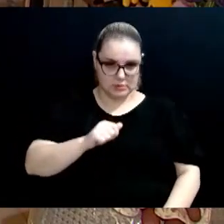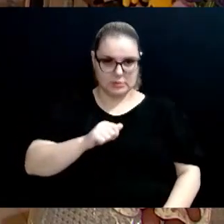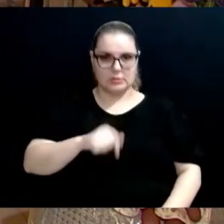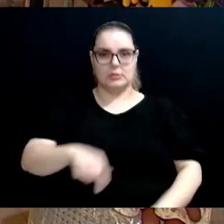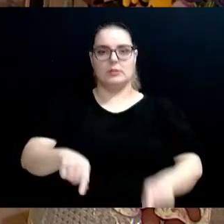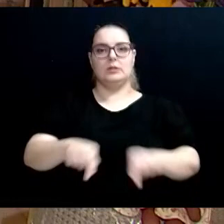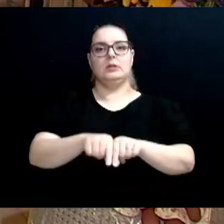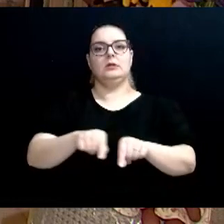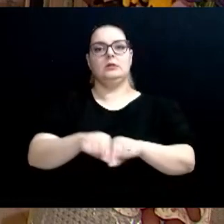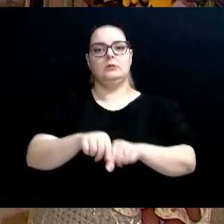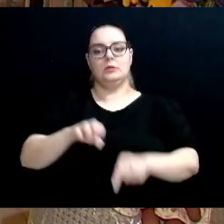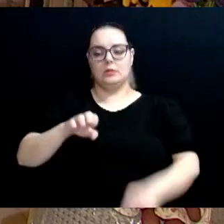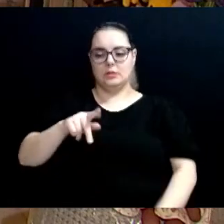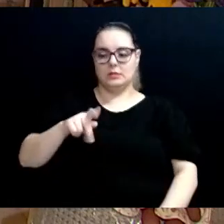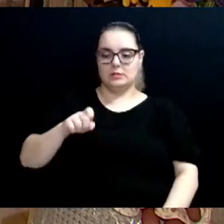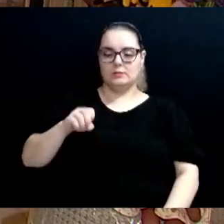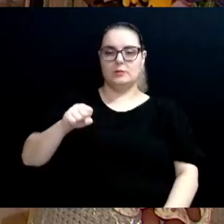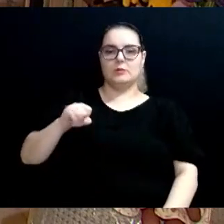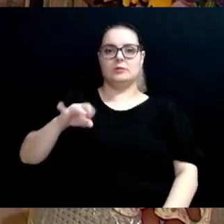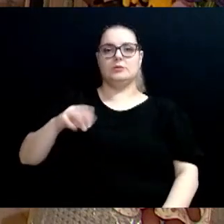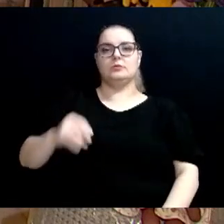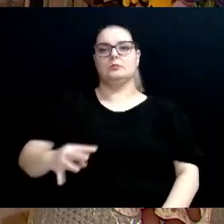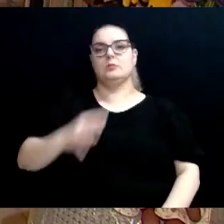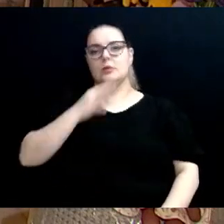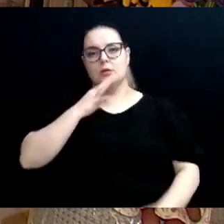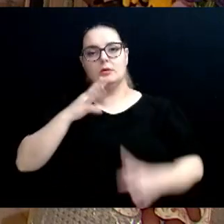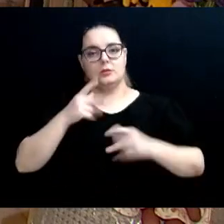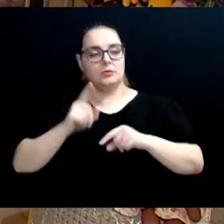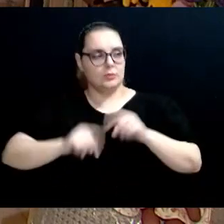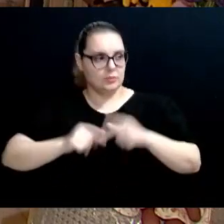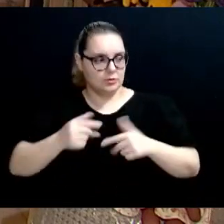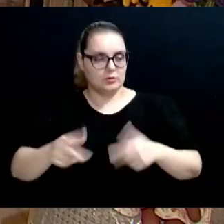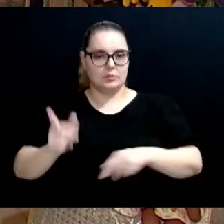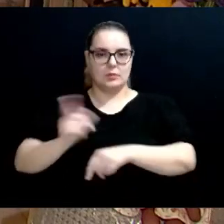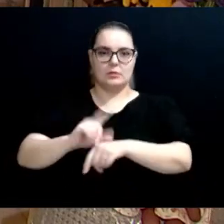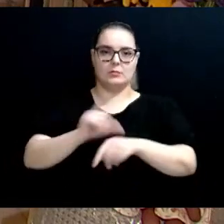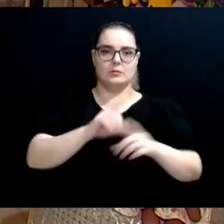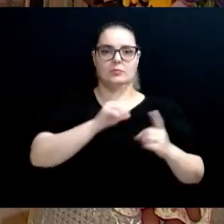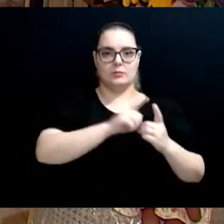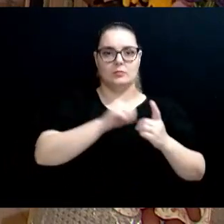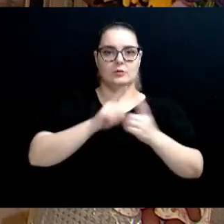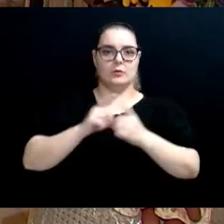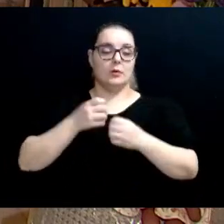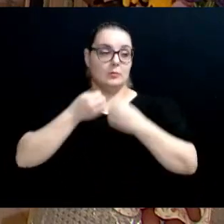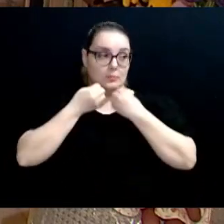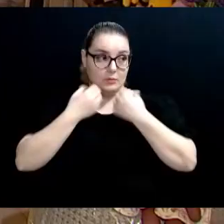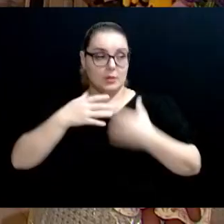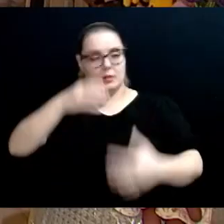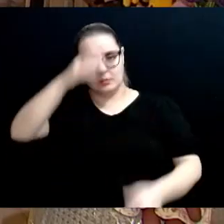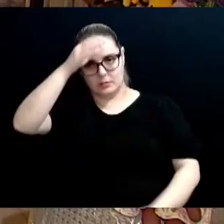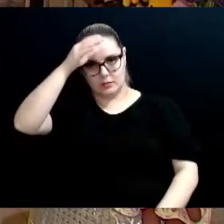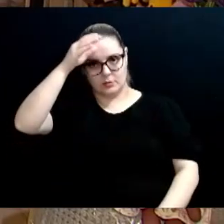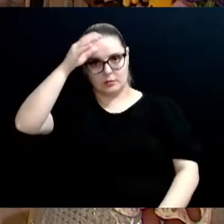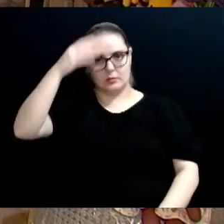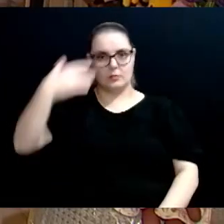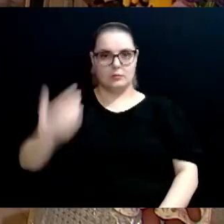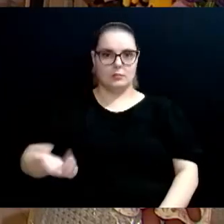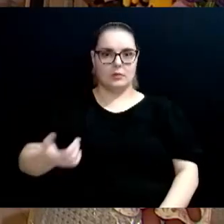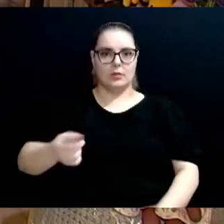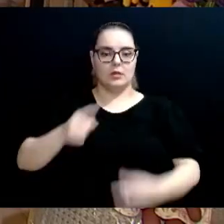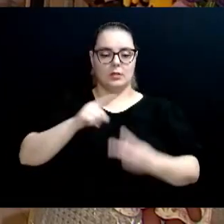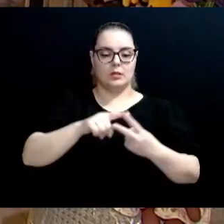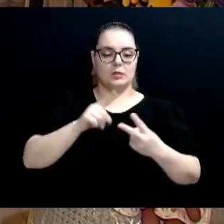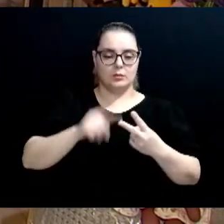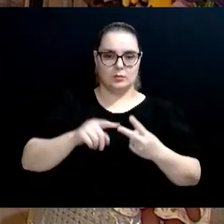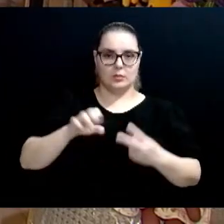pela Lucila e treinados pelos expositores para conhecer todos os produtos da loja e atender bem o